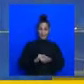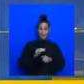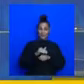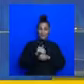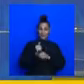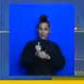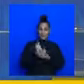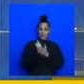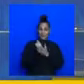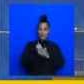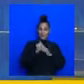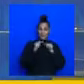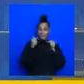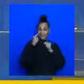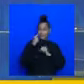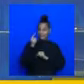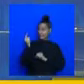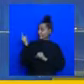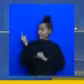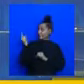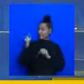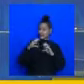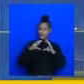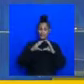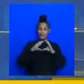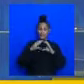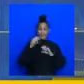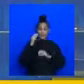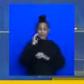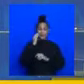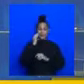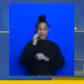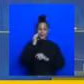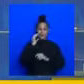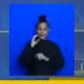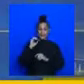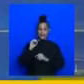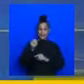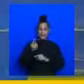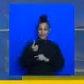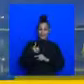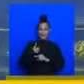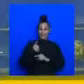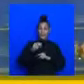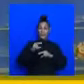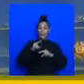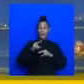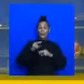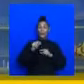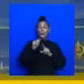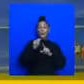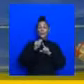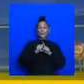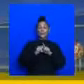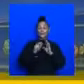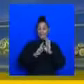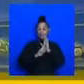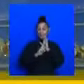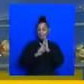Você chamando, tá na tela, bola rosa 06, rosa 06, o mês correspondente